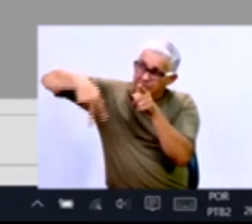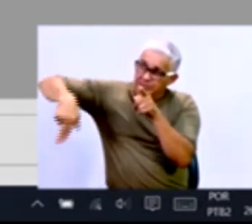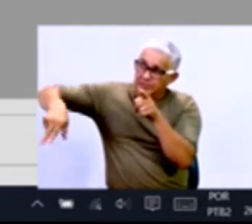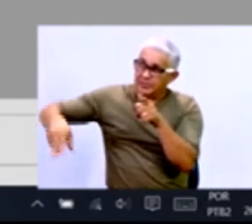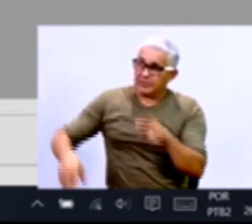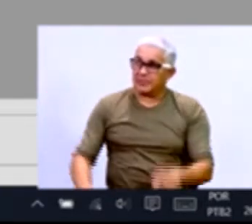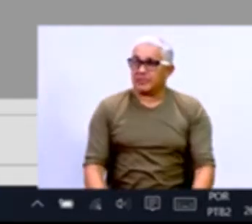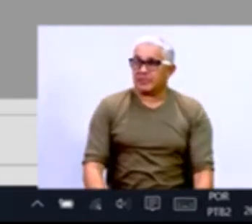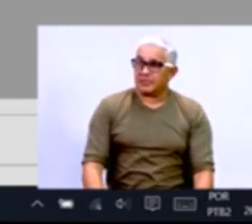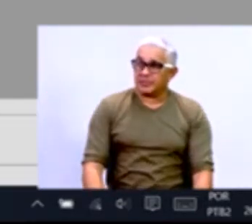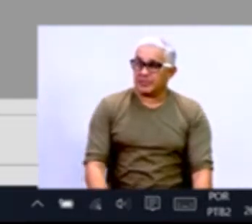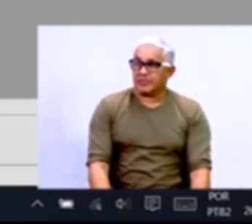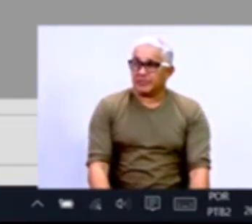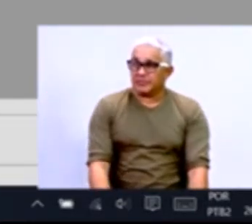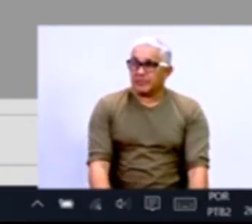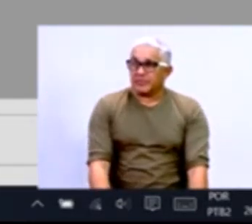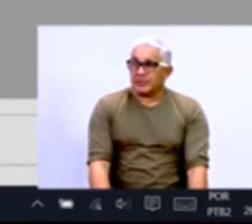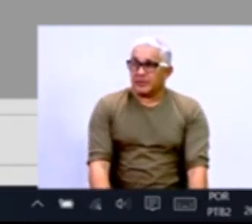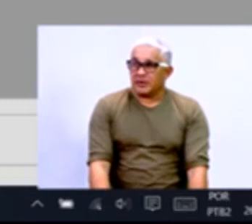E vamos lá ver.